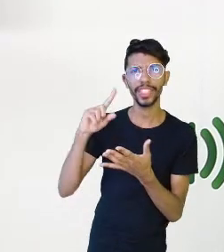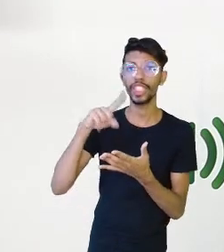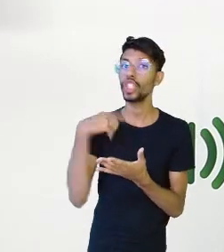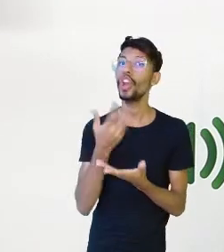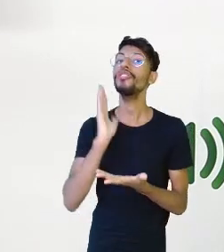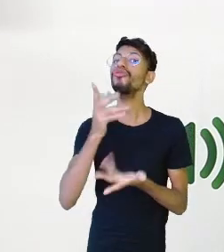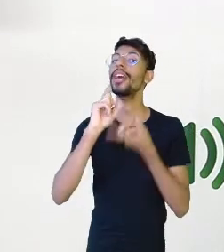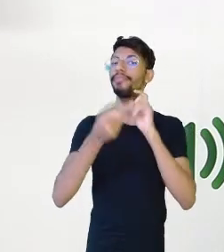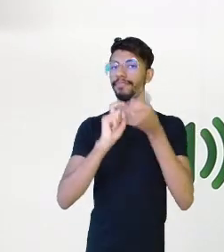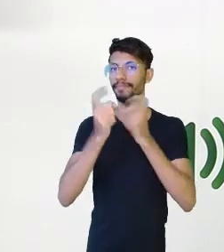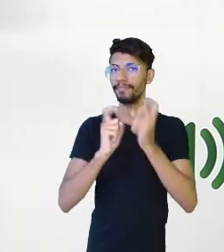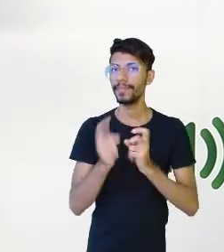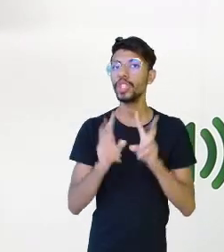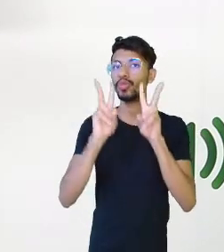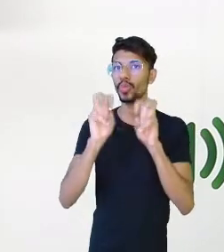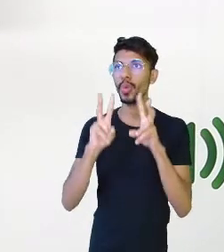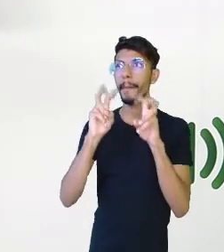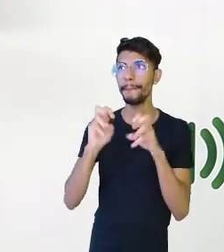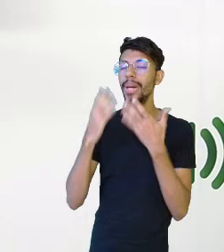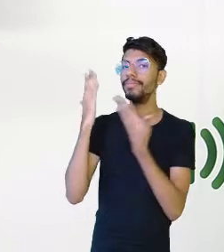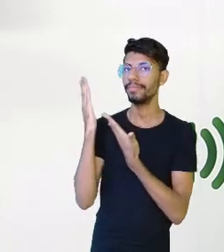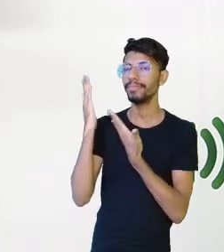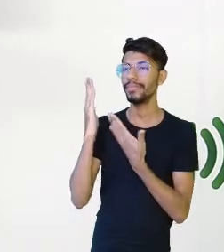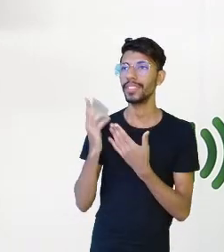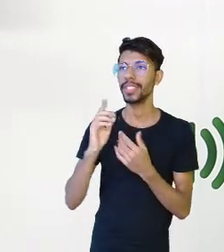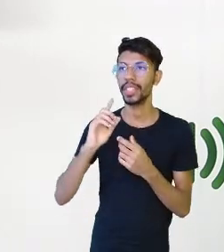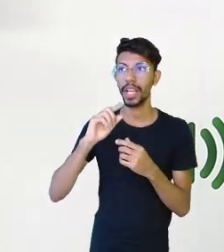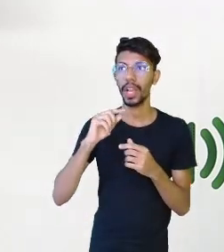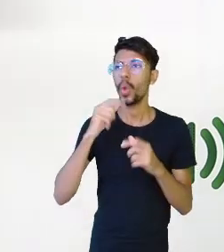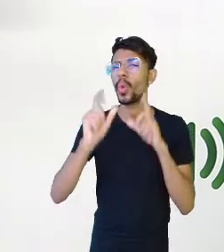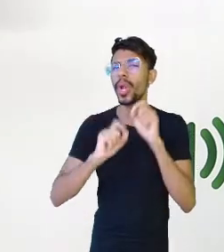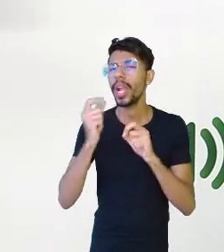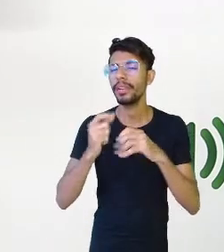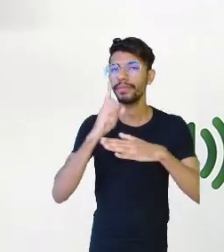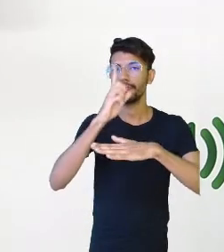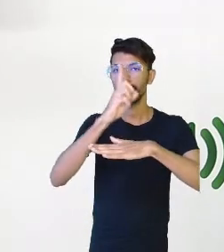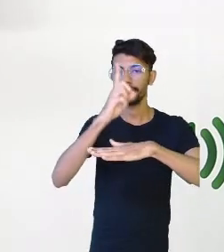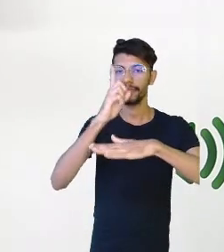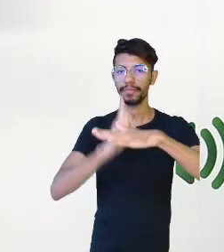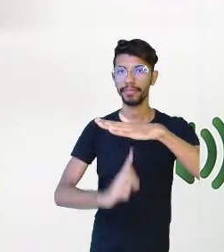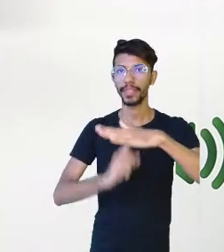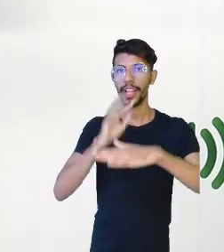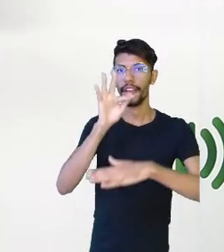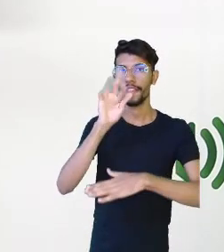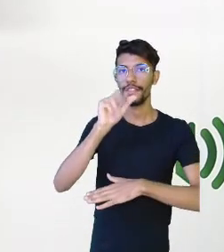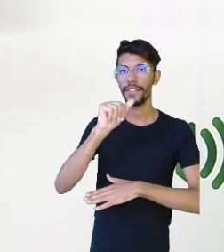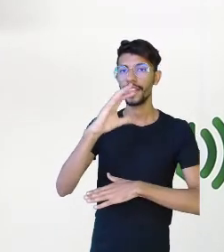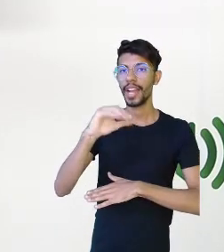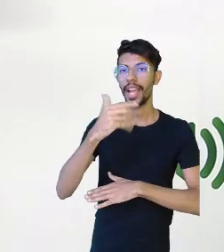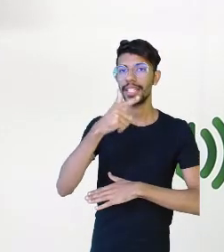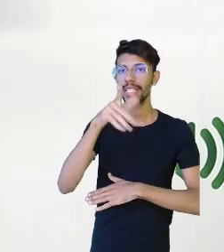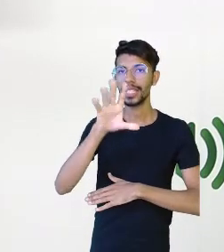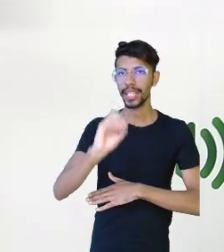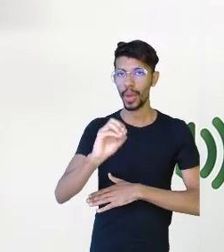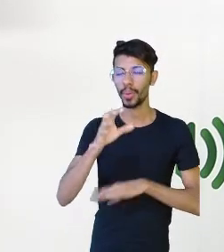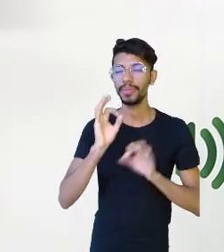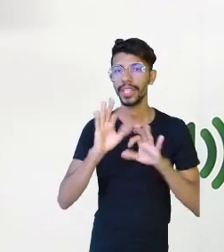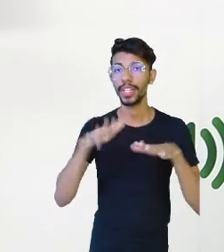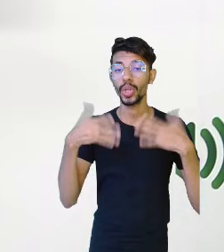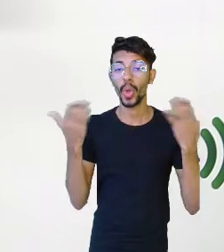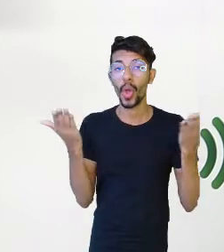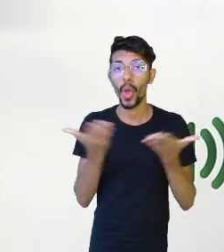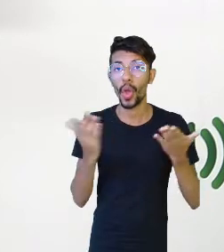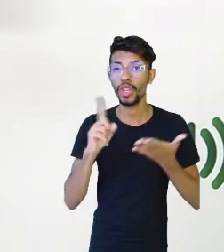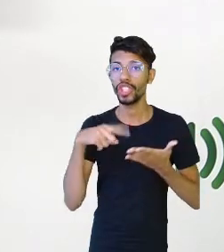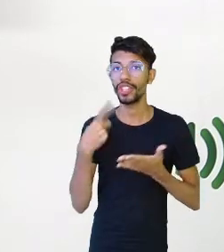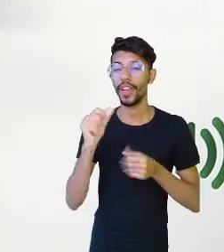pouco sobre isso. Falamos sobre frações. Hoje a gente vai mudar